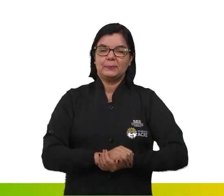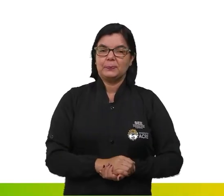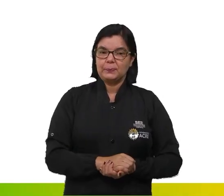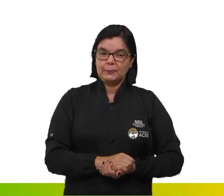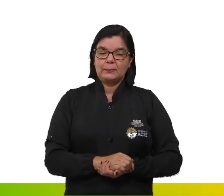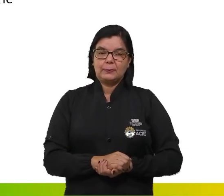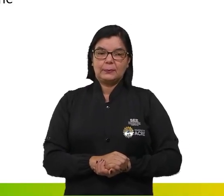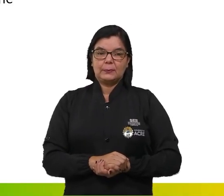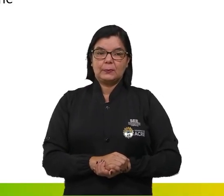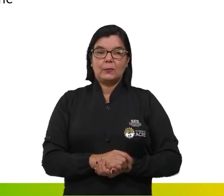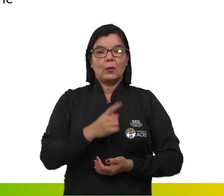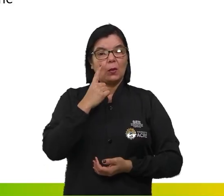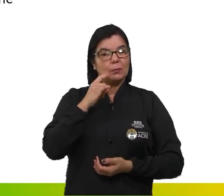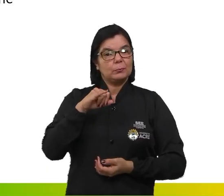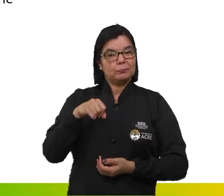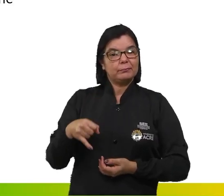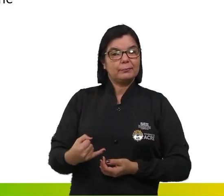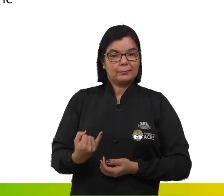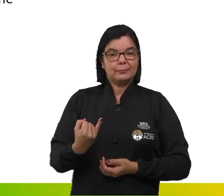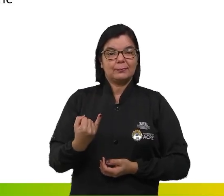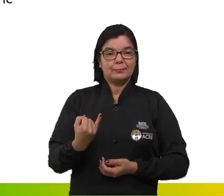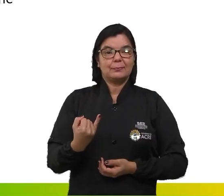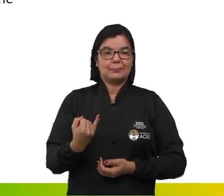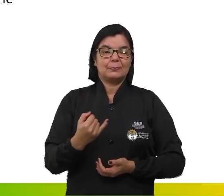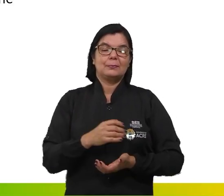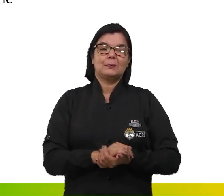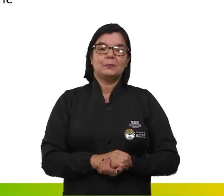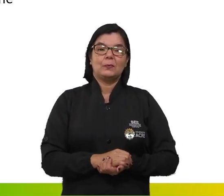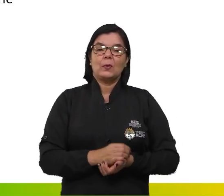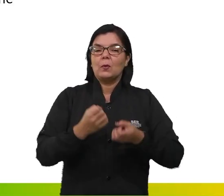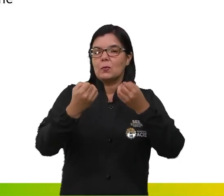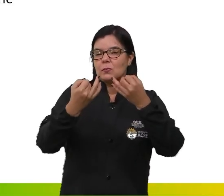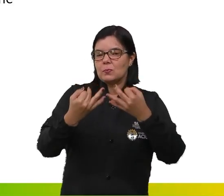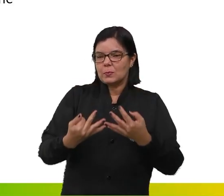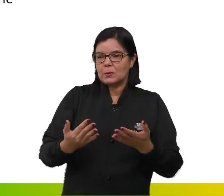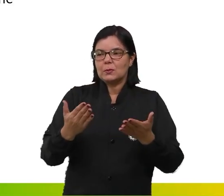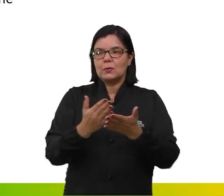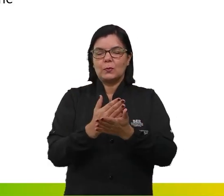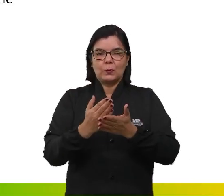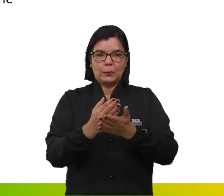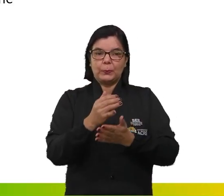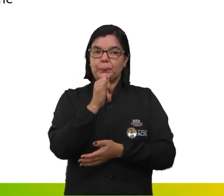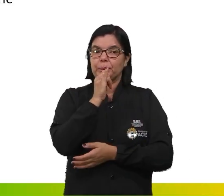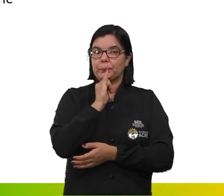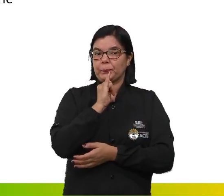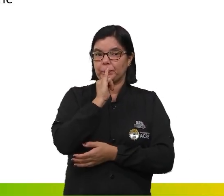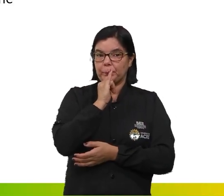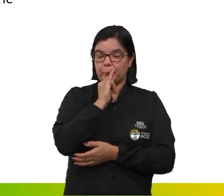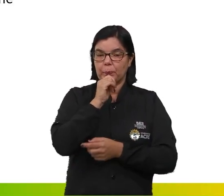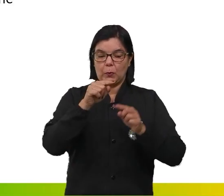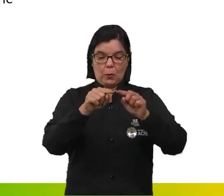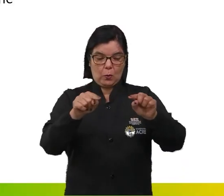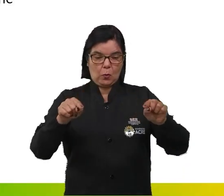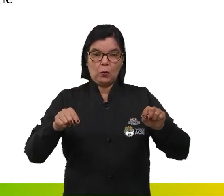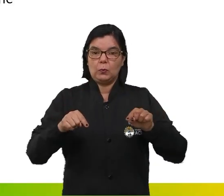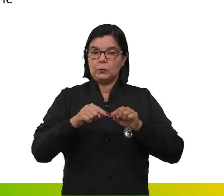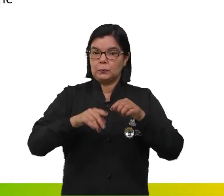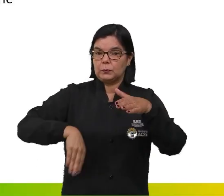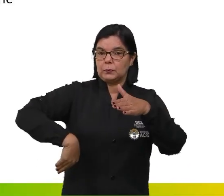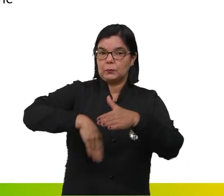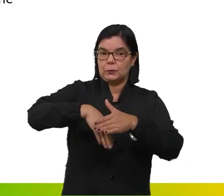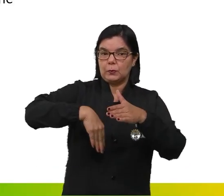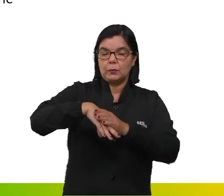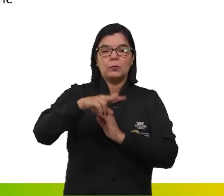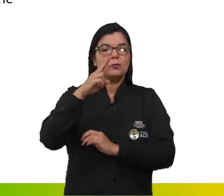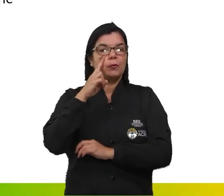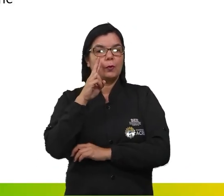vamos aproveitar para dizer algumas dessas unidades. Por exemplo, campos de futebol, você já deve ter ouvido